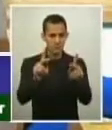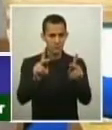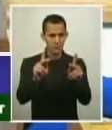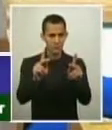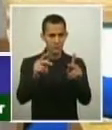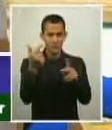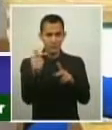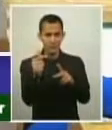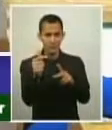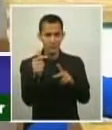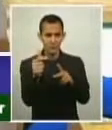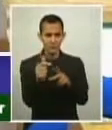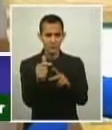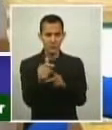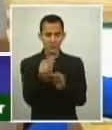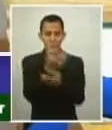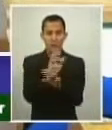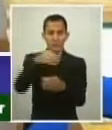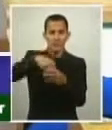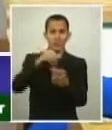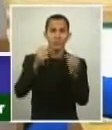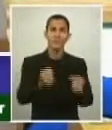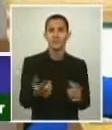e não à vácuo não poder